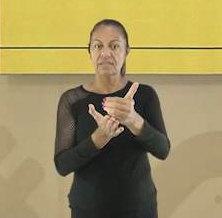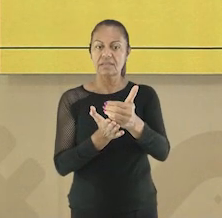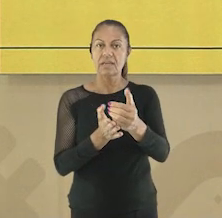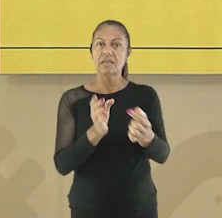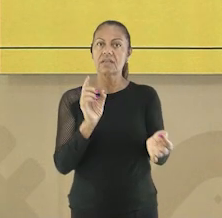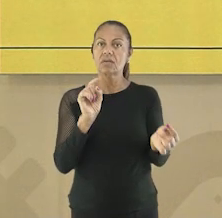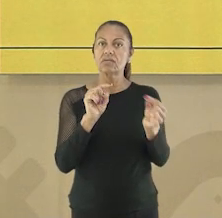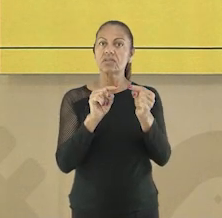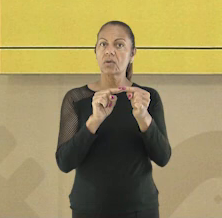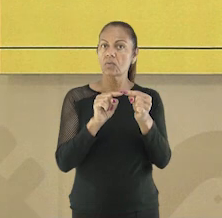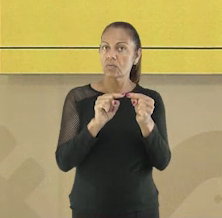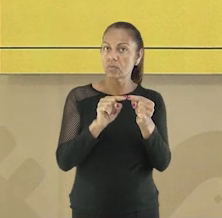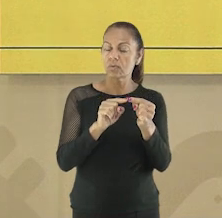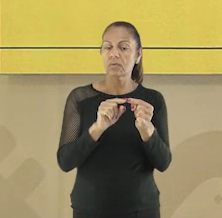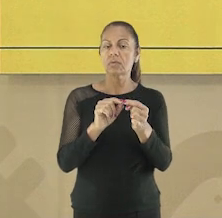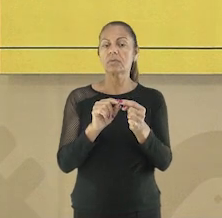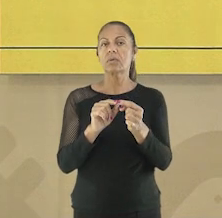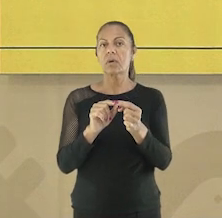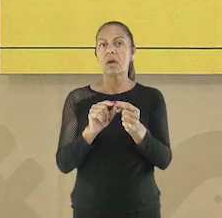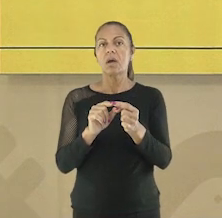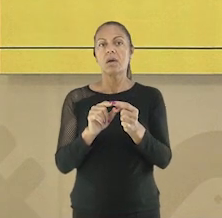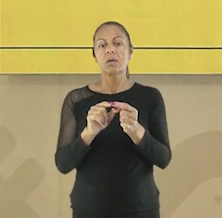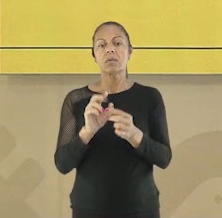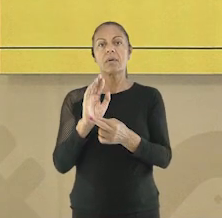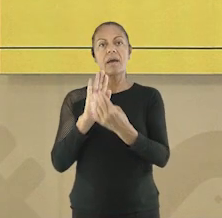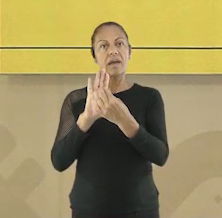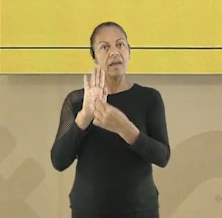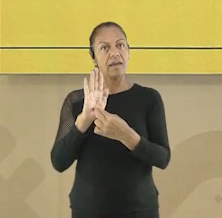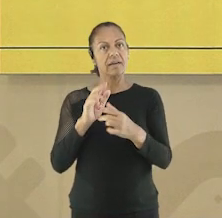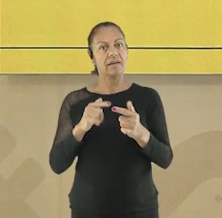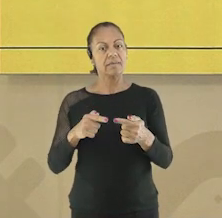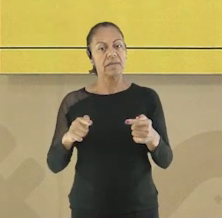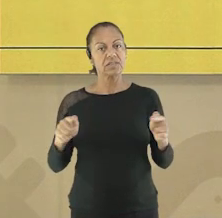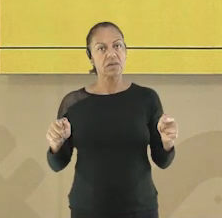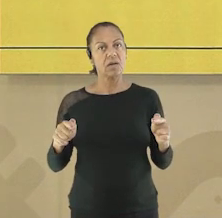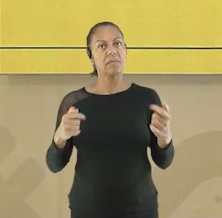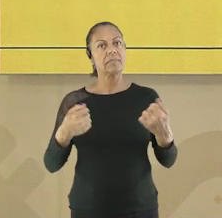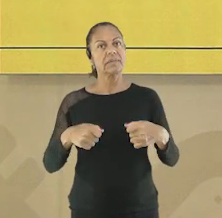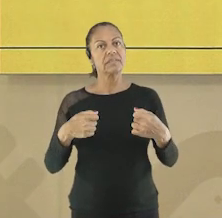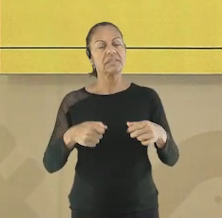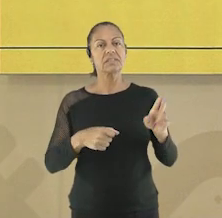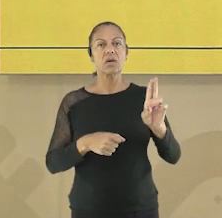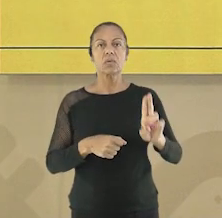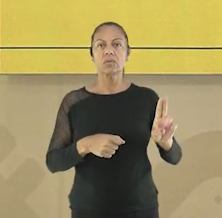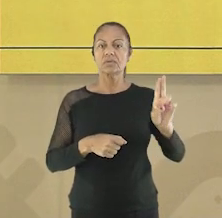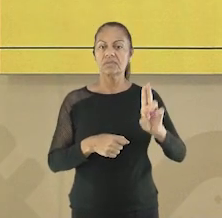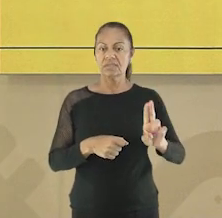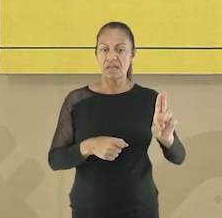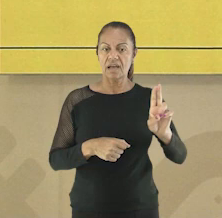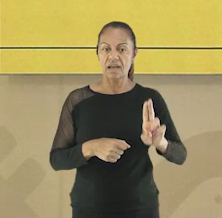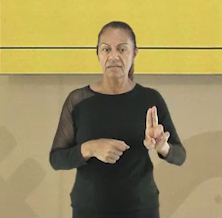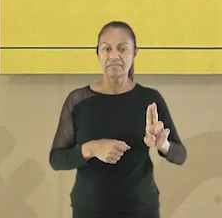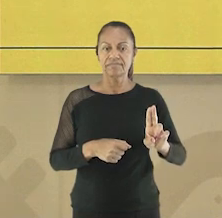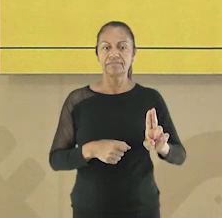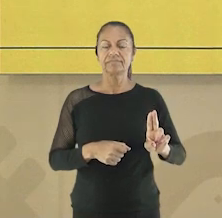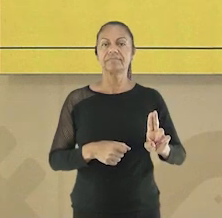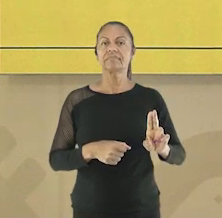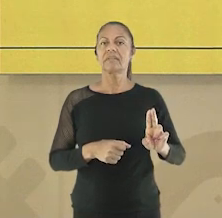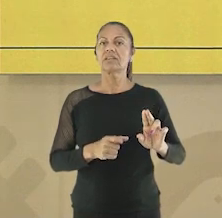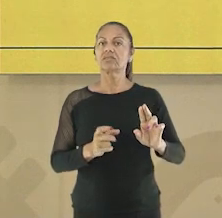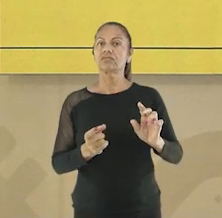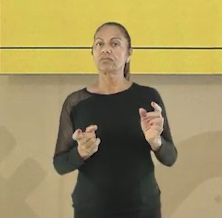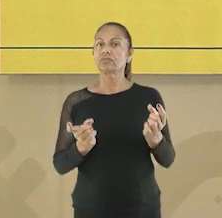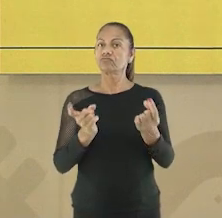frase. De acordo com a colocação pronominal gramaticalmente correta, nesse caso a gente precisa usar a